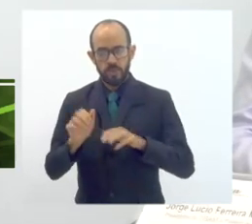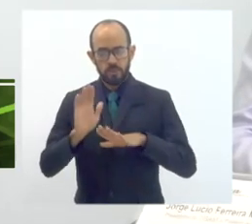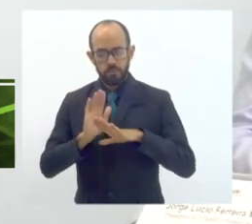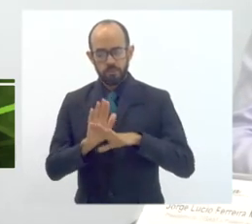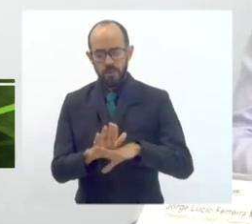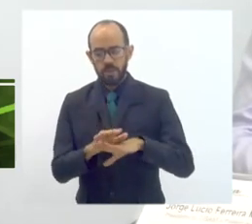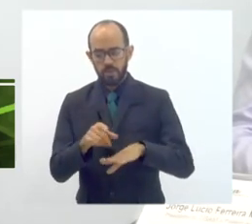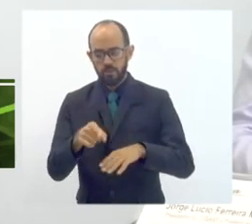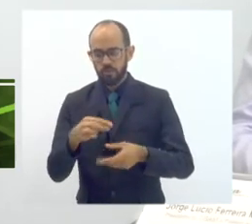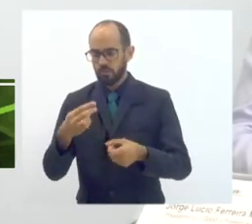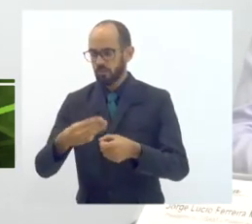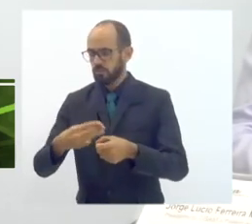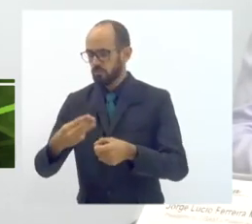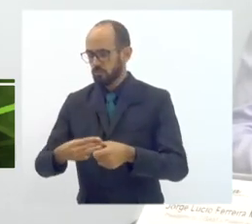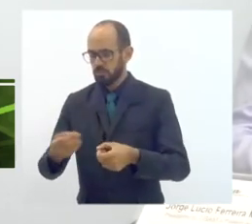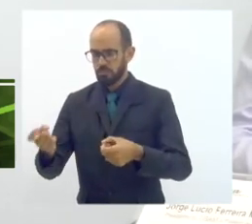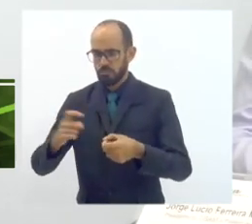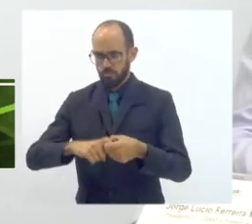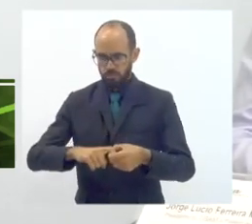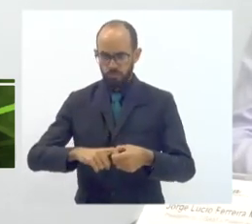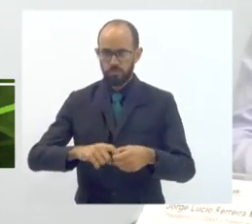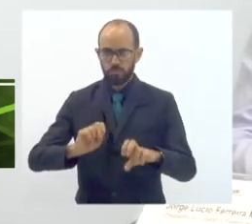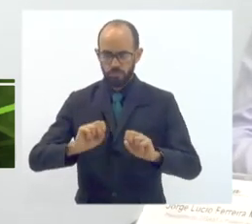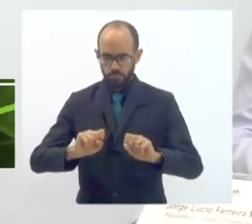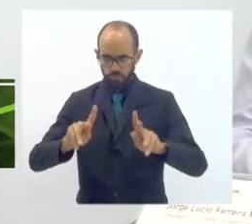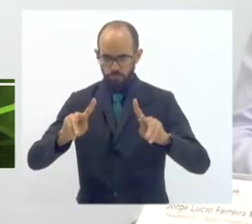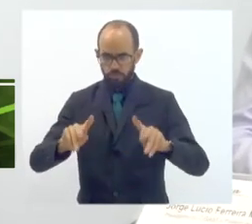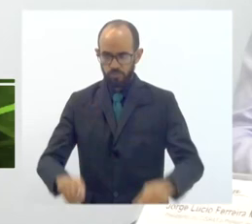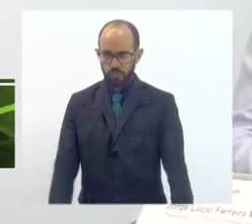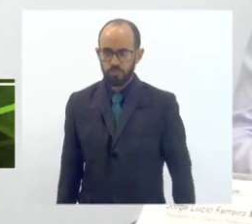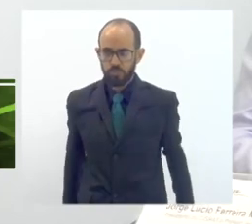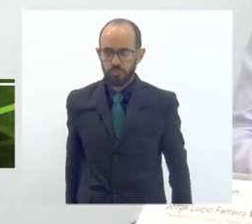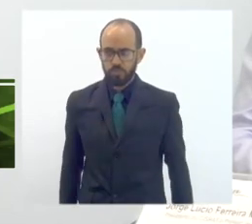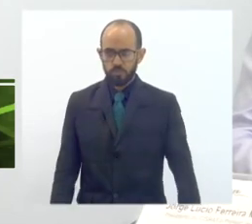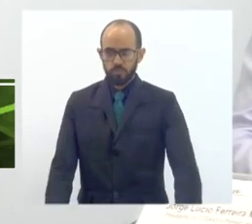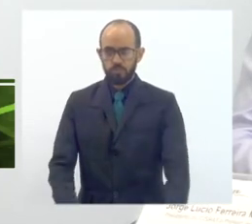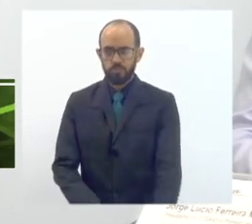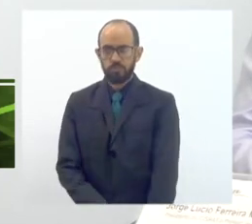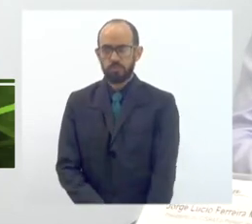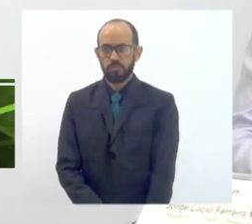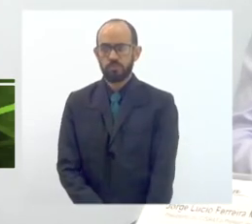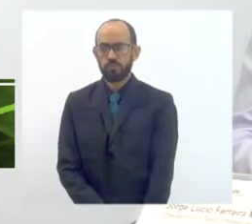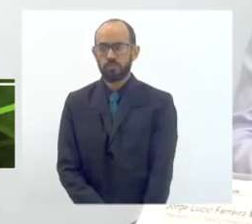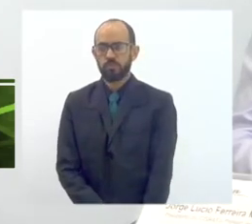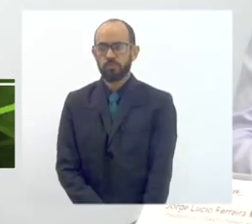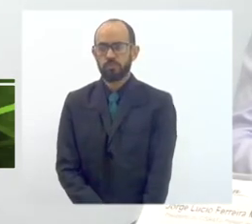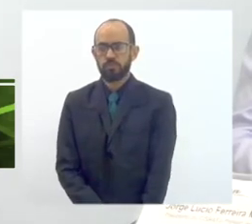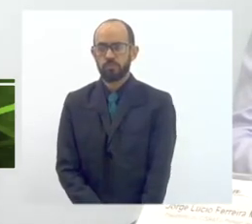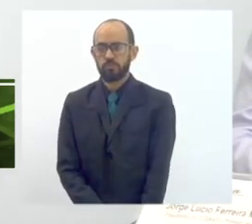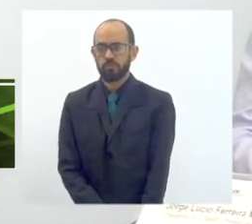as cidades consorciadas. Ok? Então, por favor, pode soltar o vídeo.